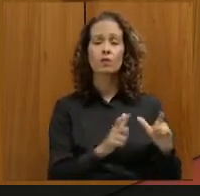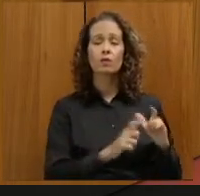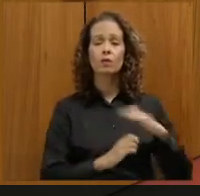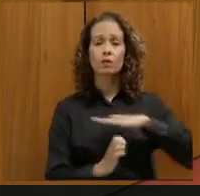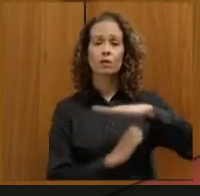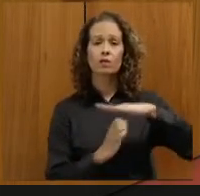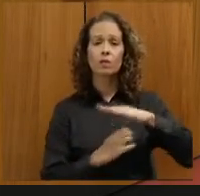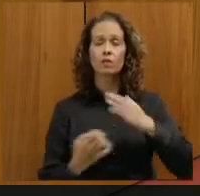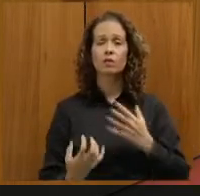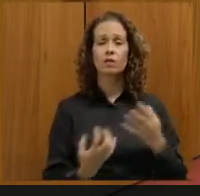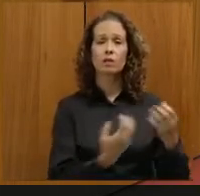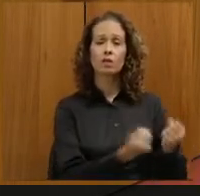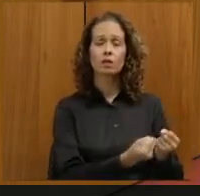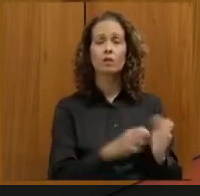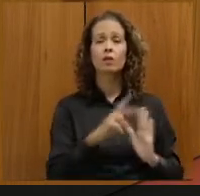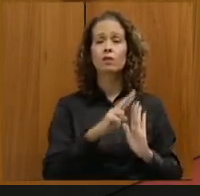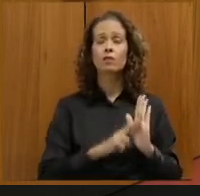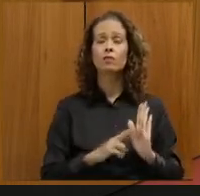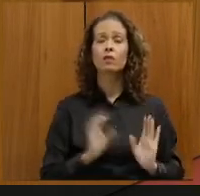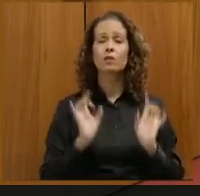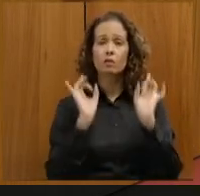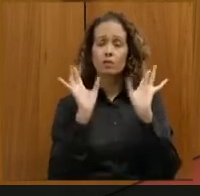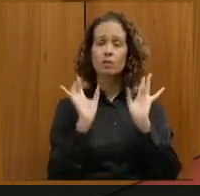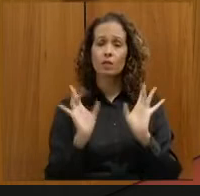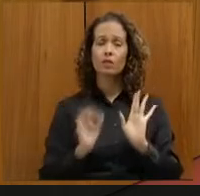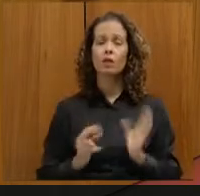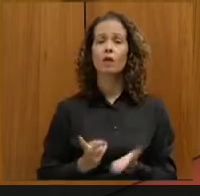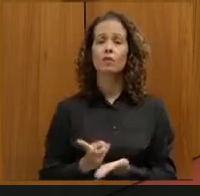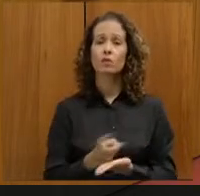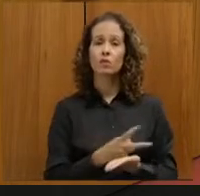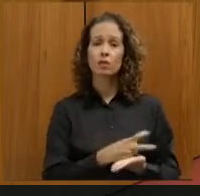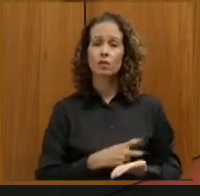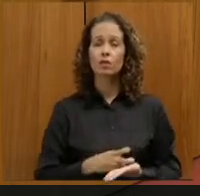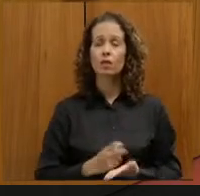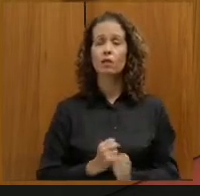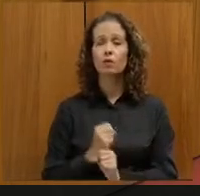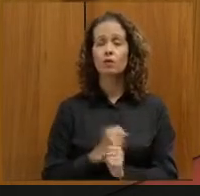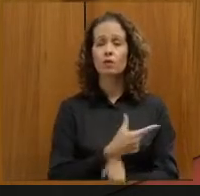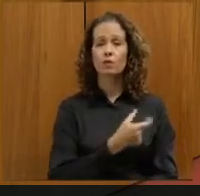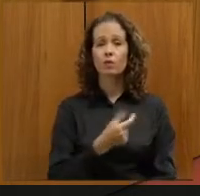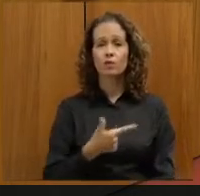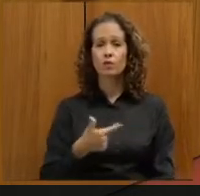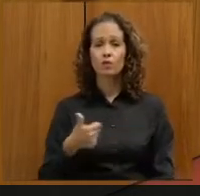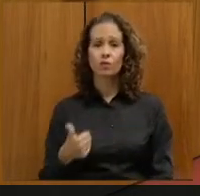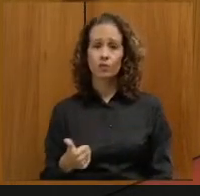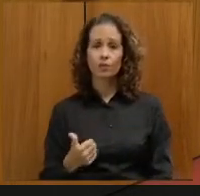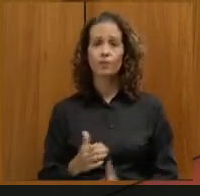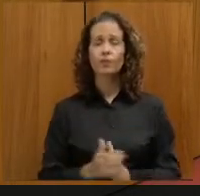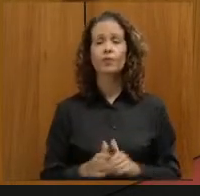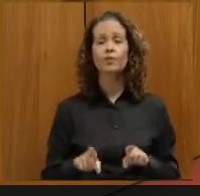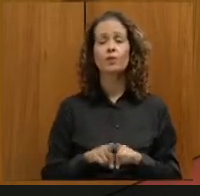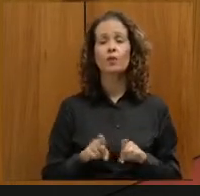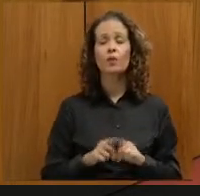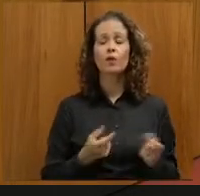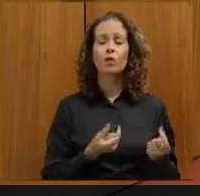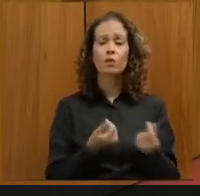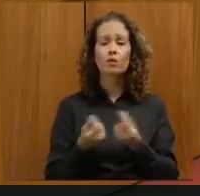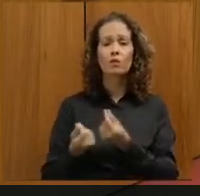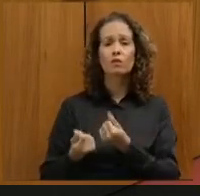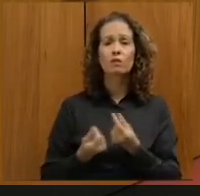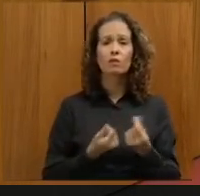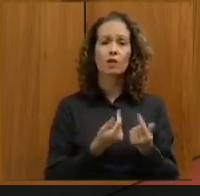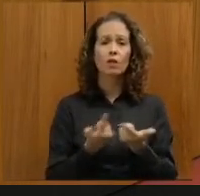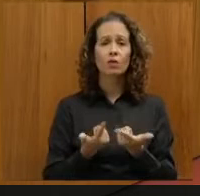beneficiados com regime especial de tributação em 2021 dos respectivos valores do